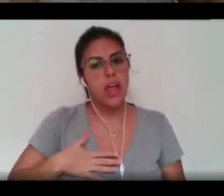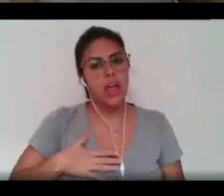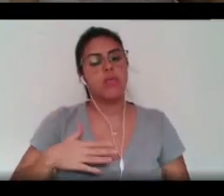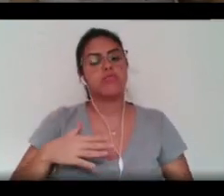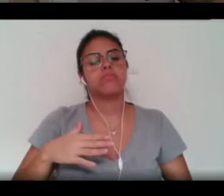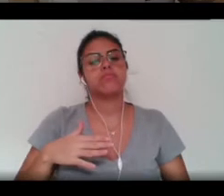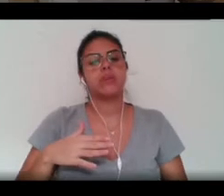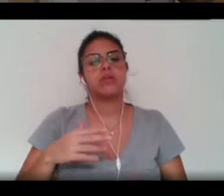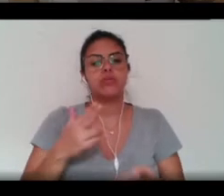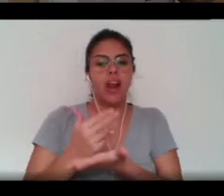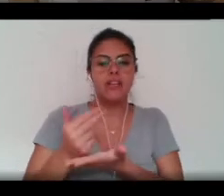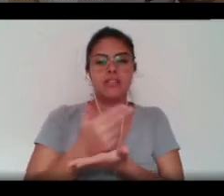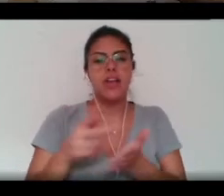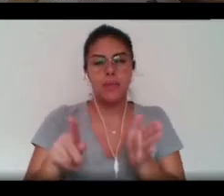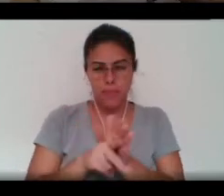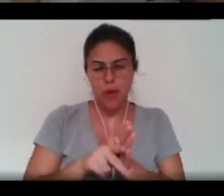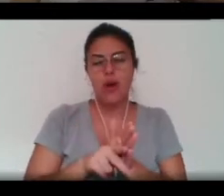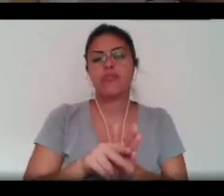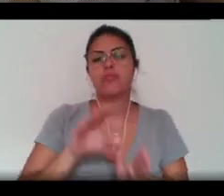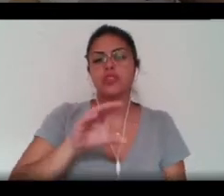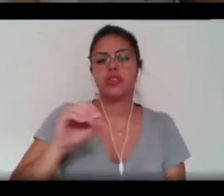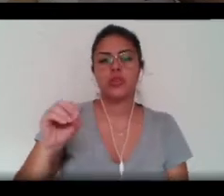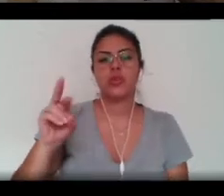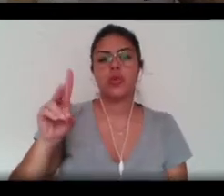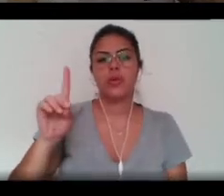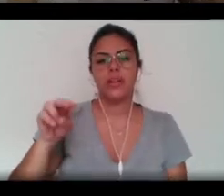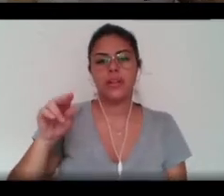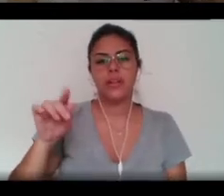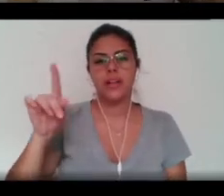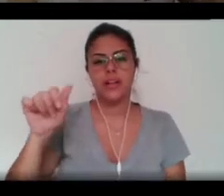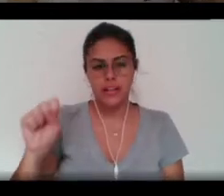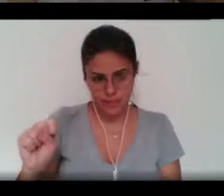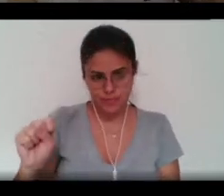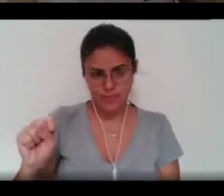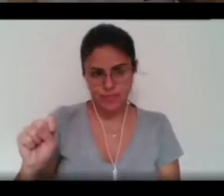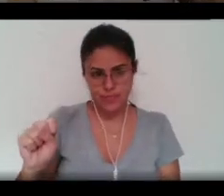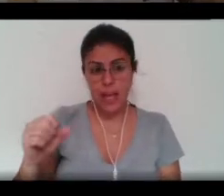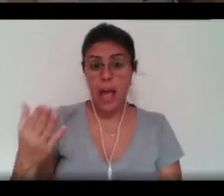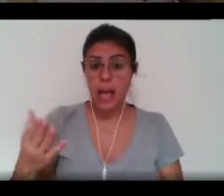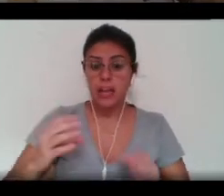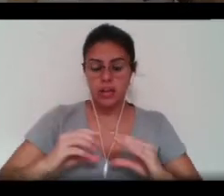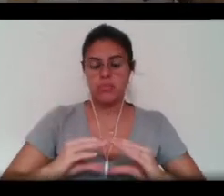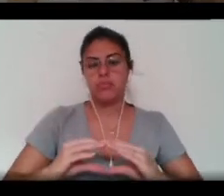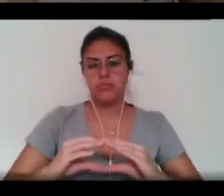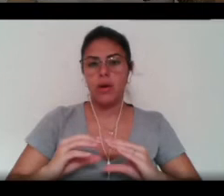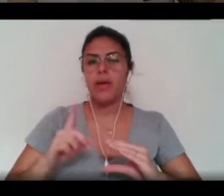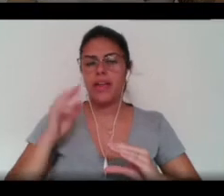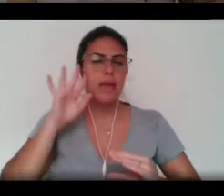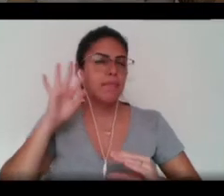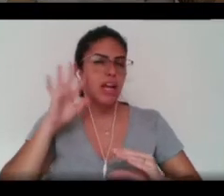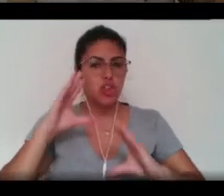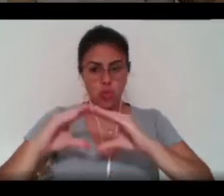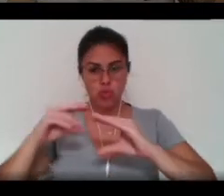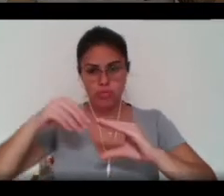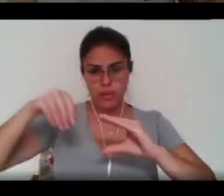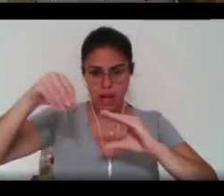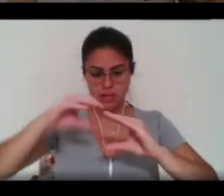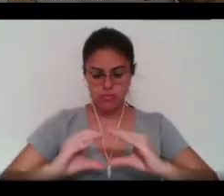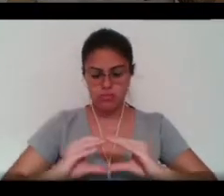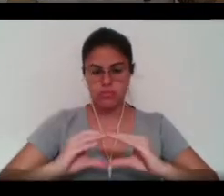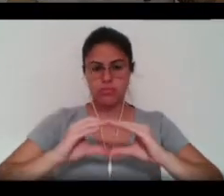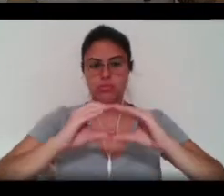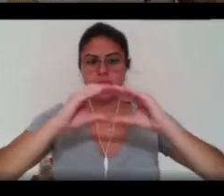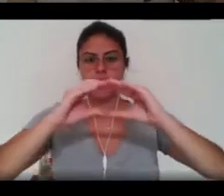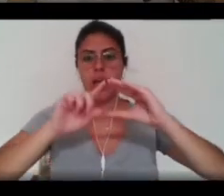coordenadas que eu escolhi, que é esse aqui, né? Então, o saco subiu e, obviamente, ele vai chegar numa